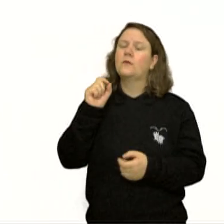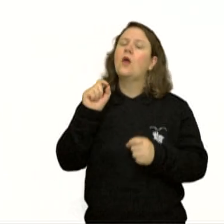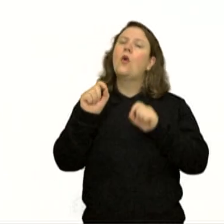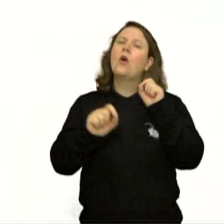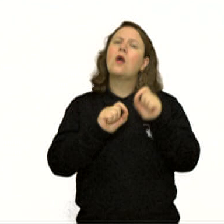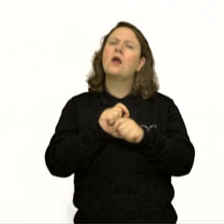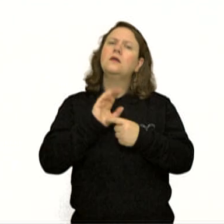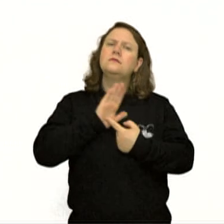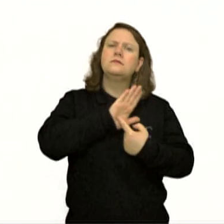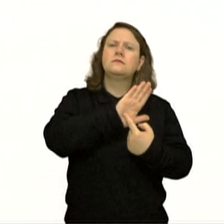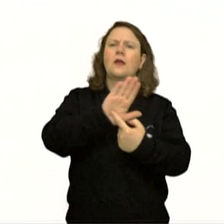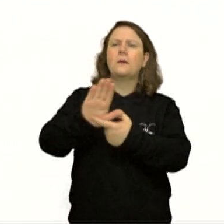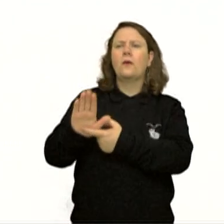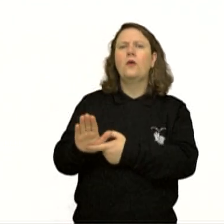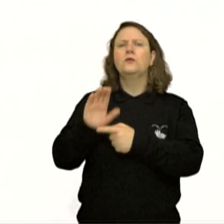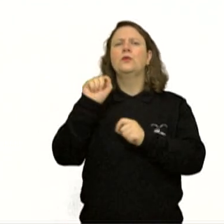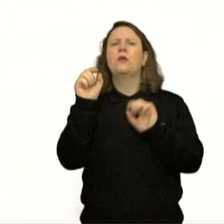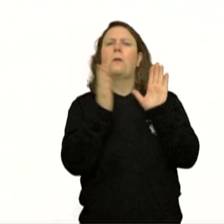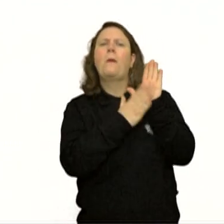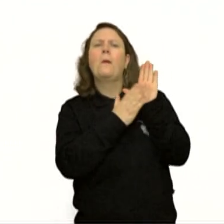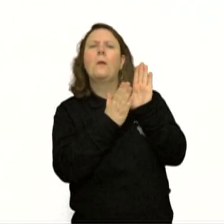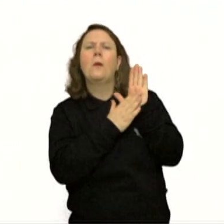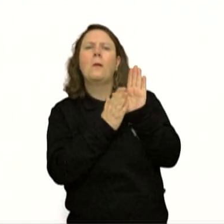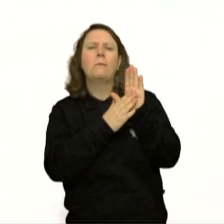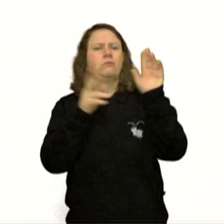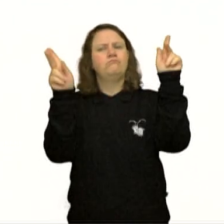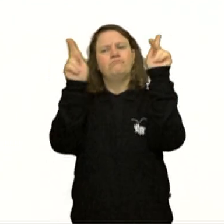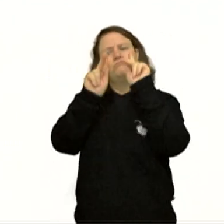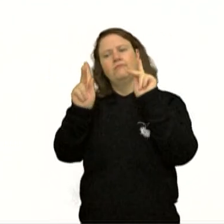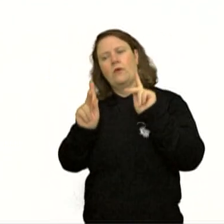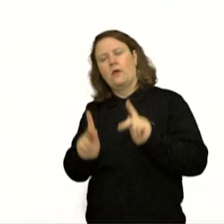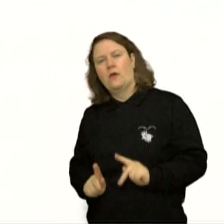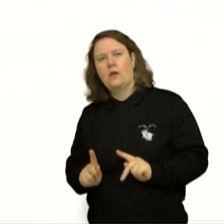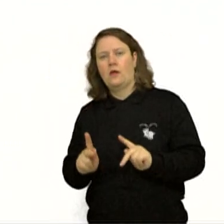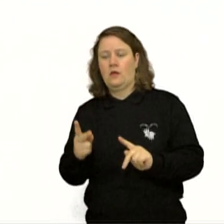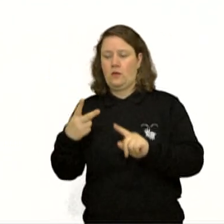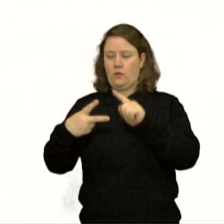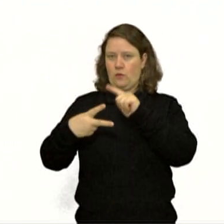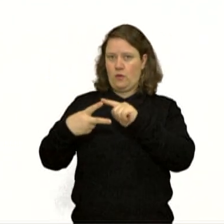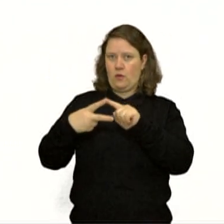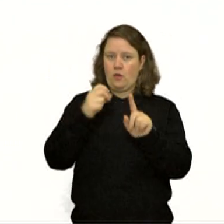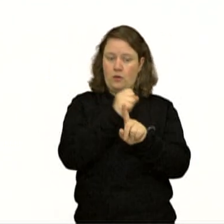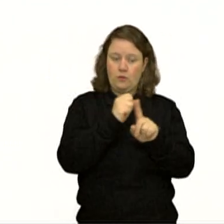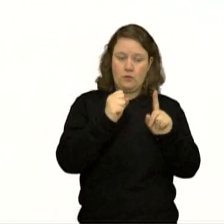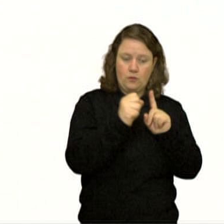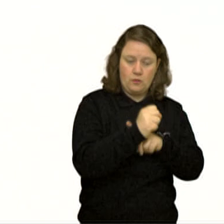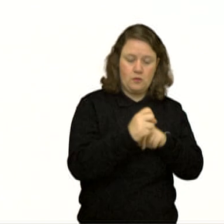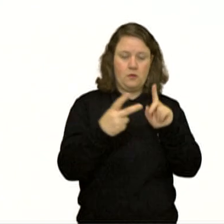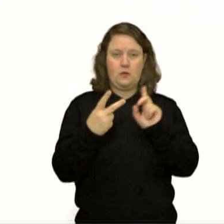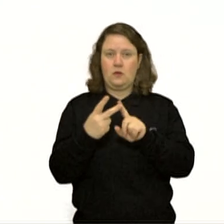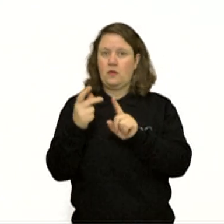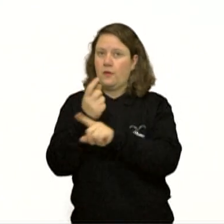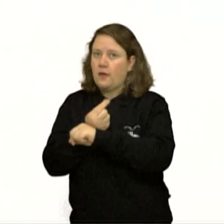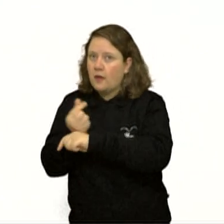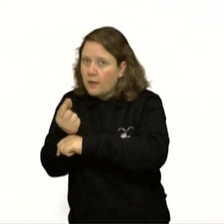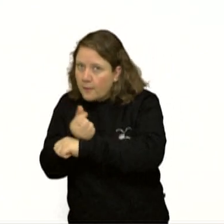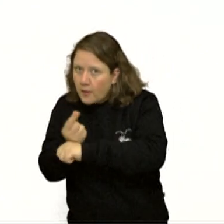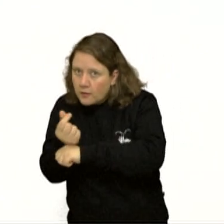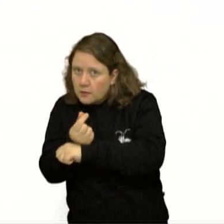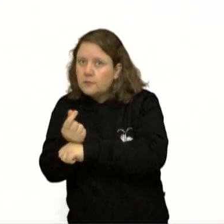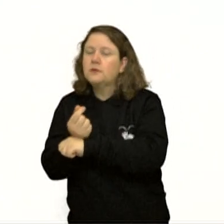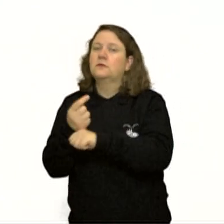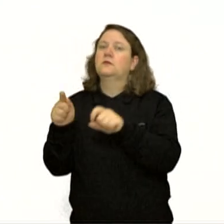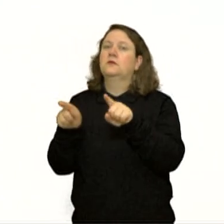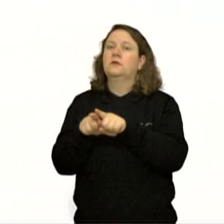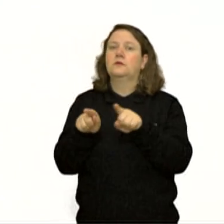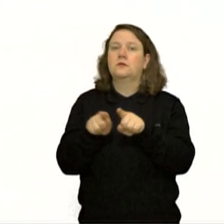Khrushchev demonstra as pretensões de uma coexistência pacífica entre os blocos socialistas e capitalistas, enfatizando